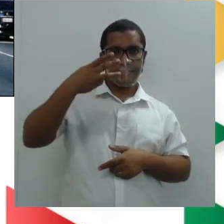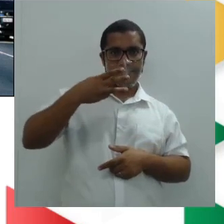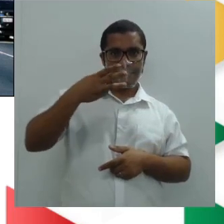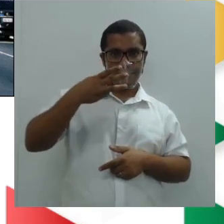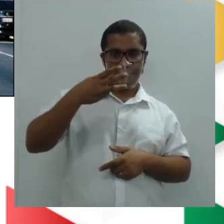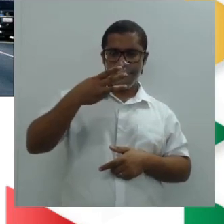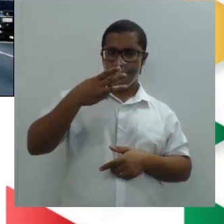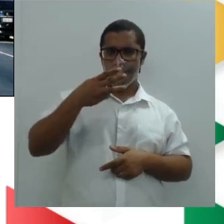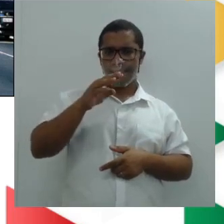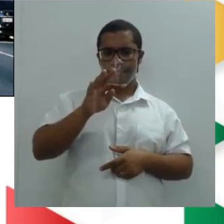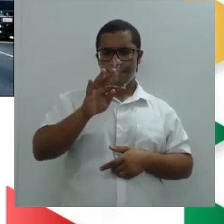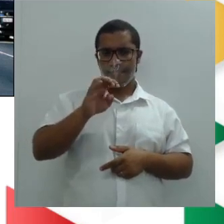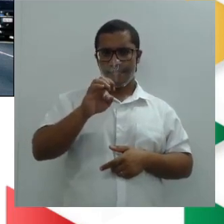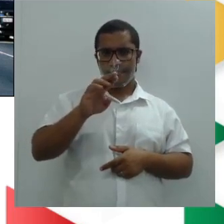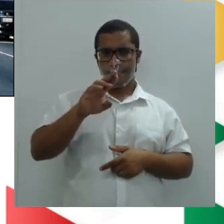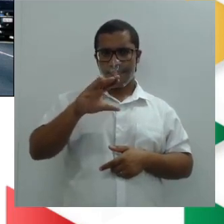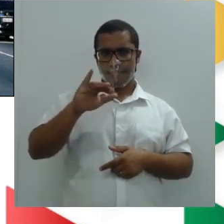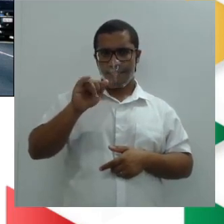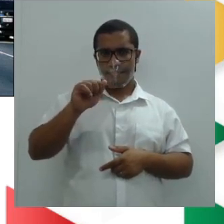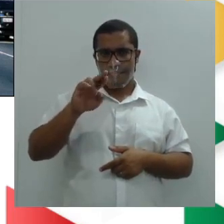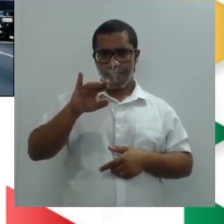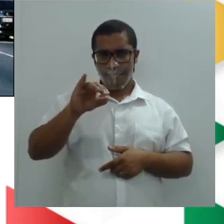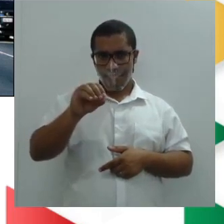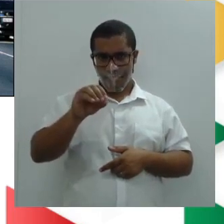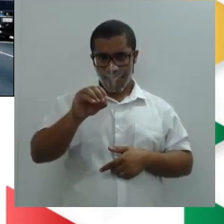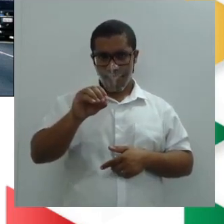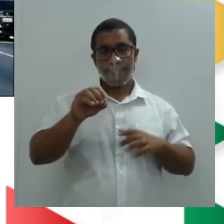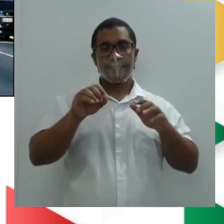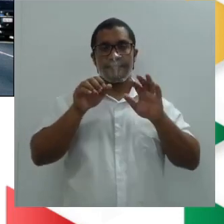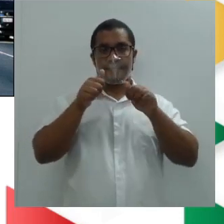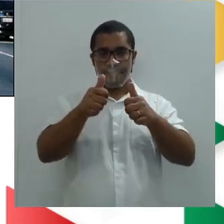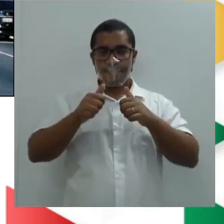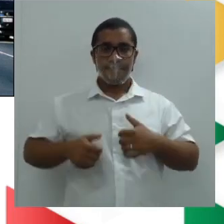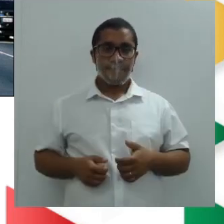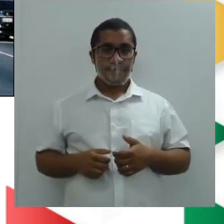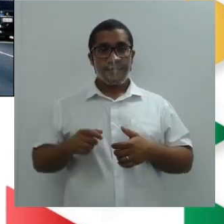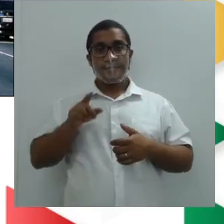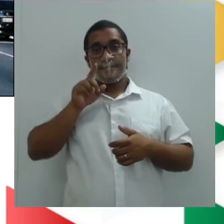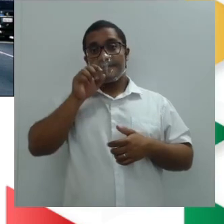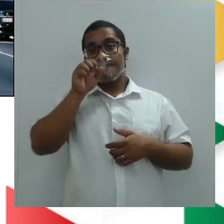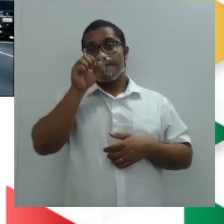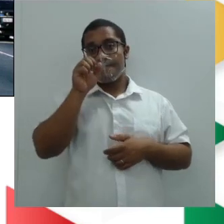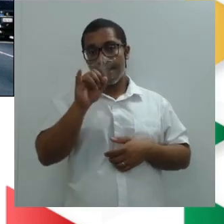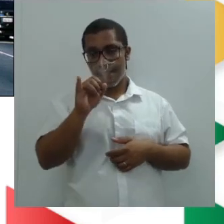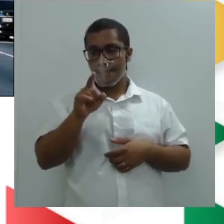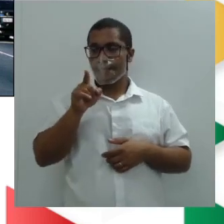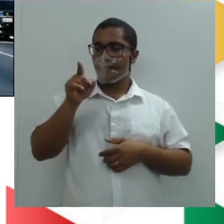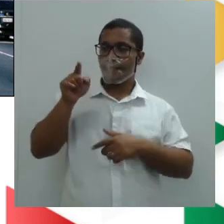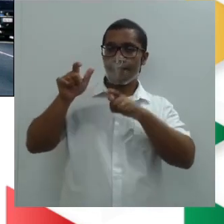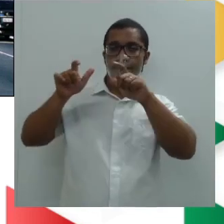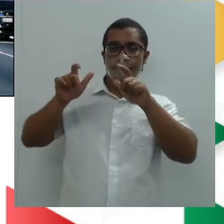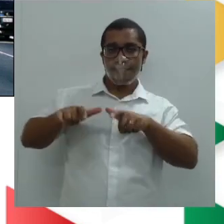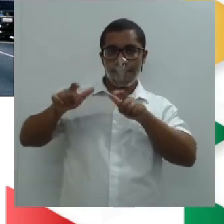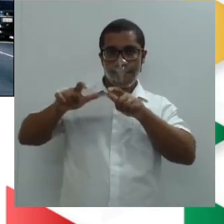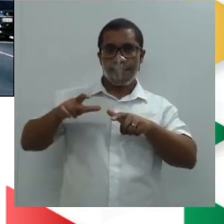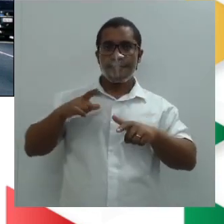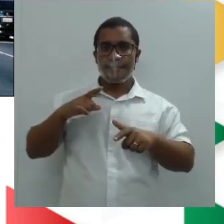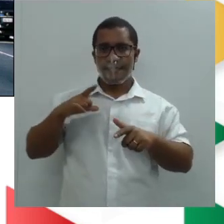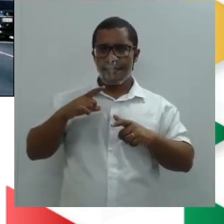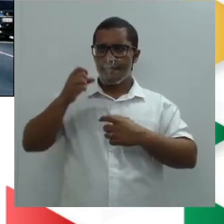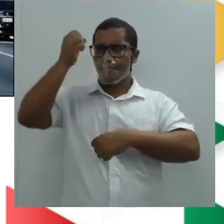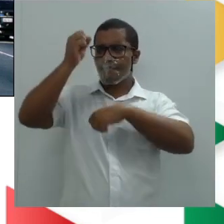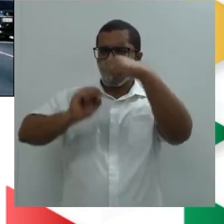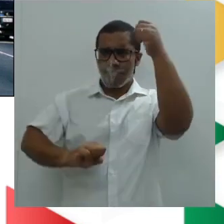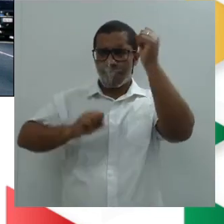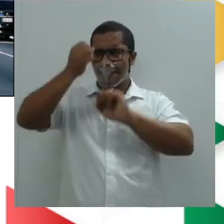terciário ou setores terciários. Quando a gente vai para uma localidade onde a gente encontra muita